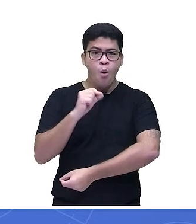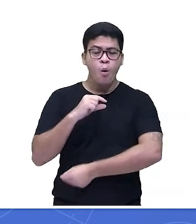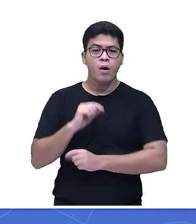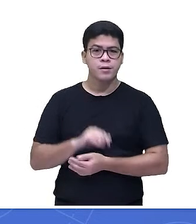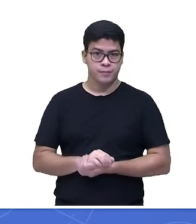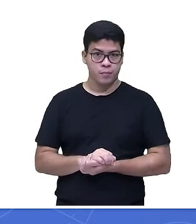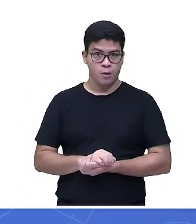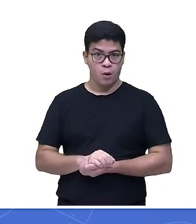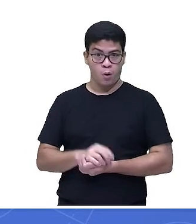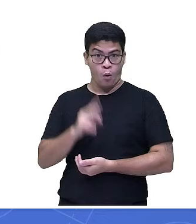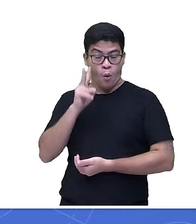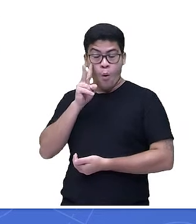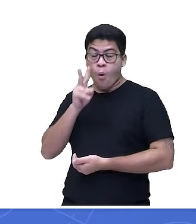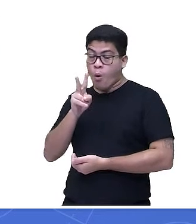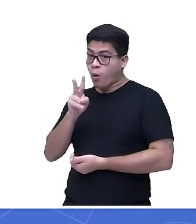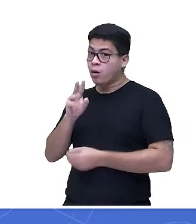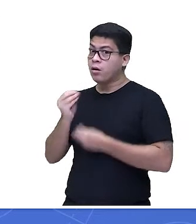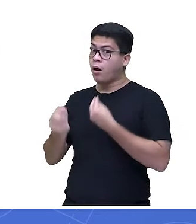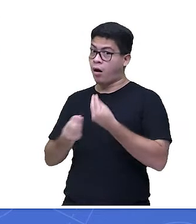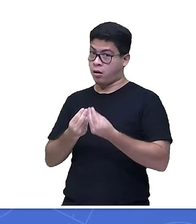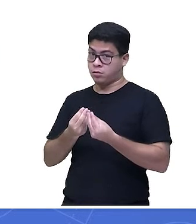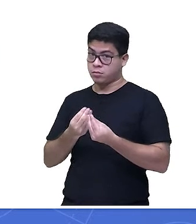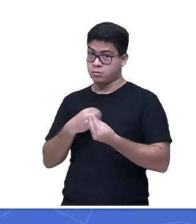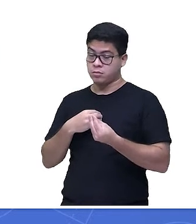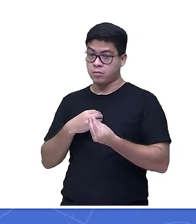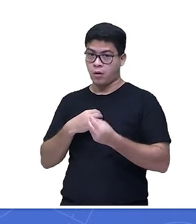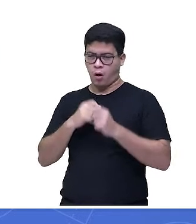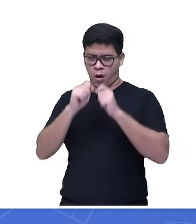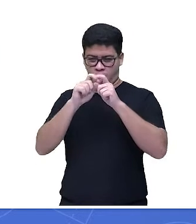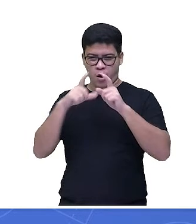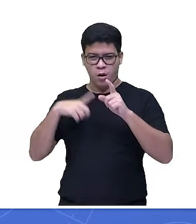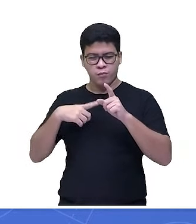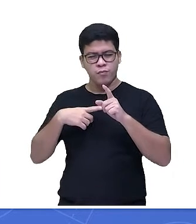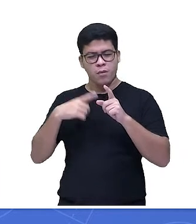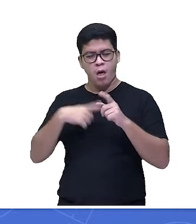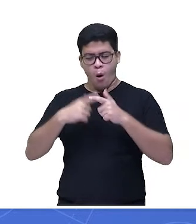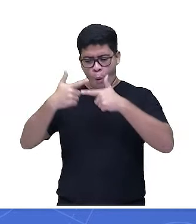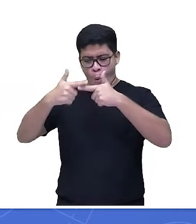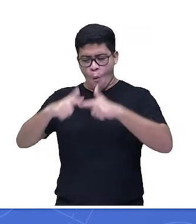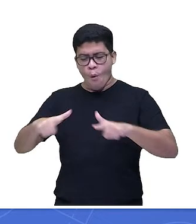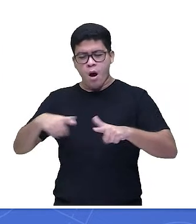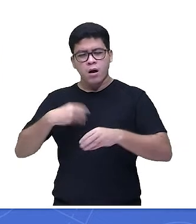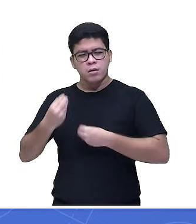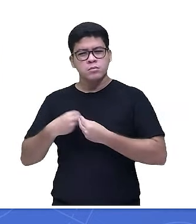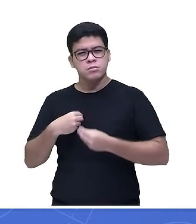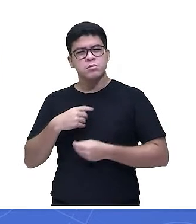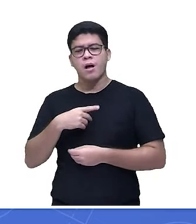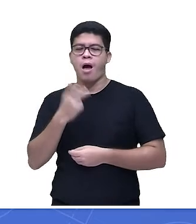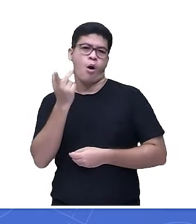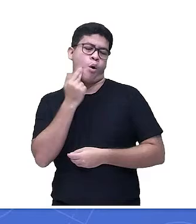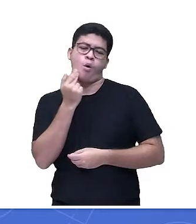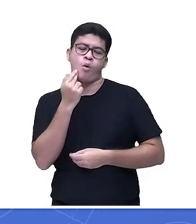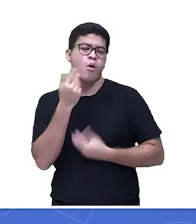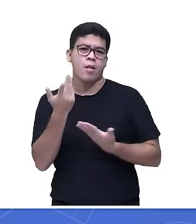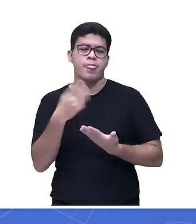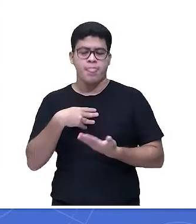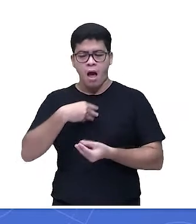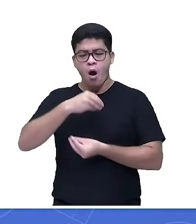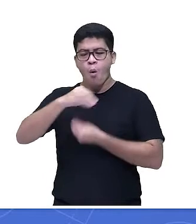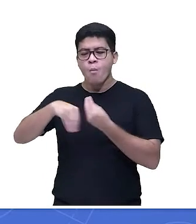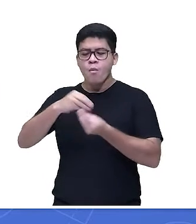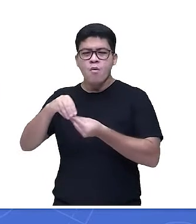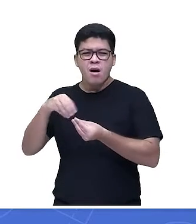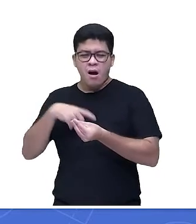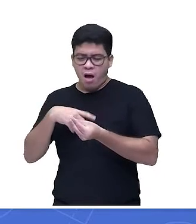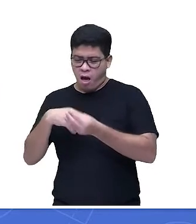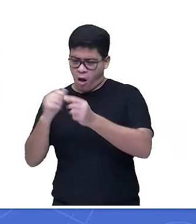que interessante, ele apresenta uma textura uniforme. Então, a gente diz assim, isso aí é uma mistura homogênea, né?